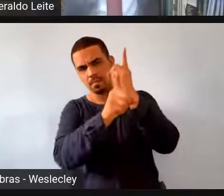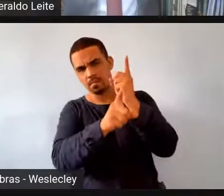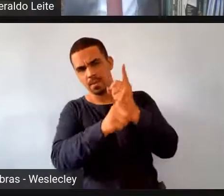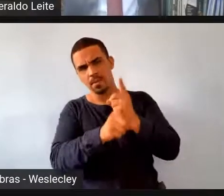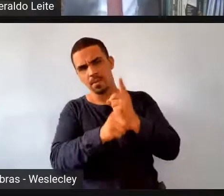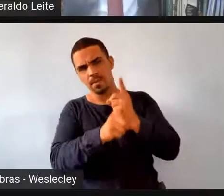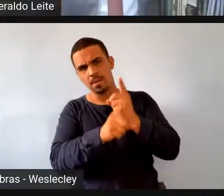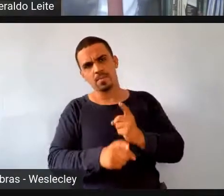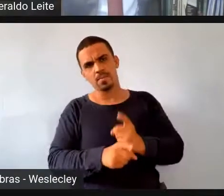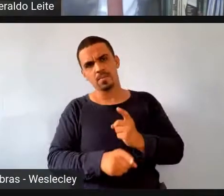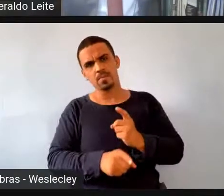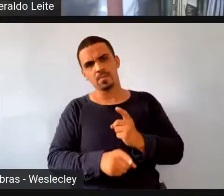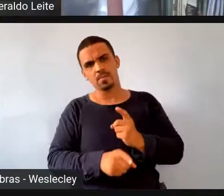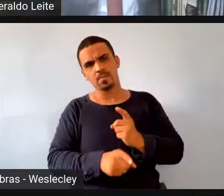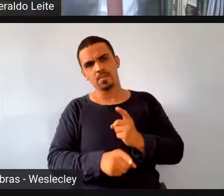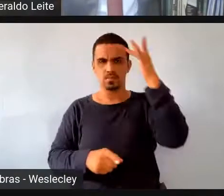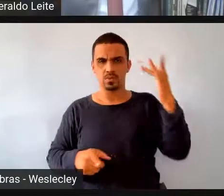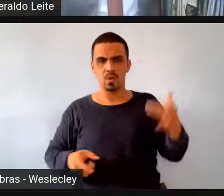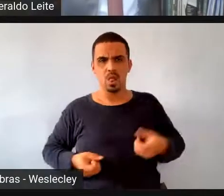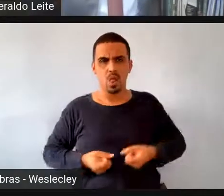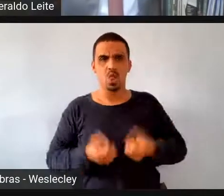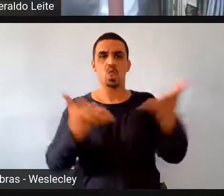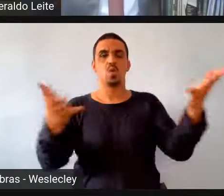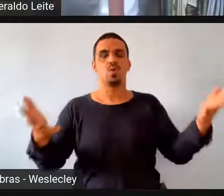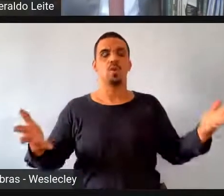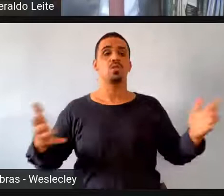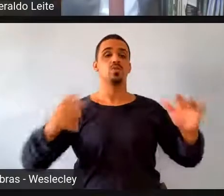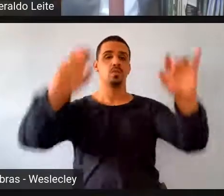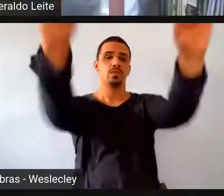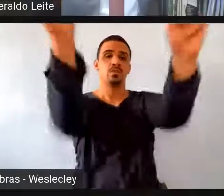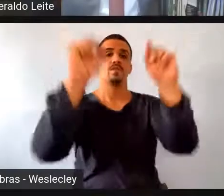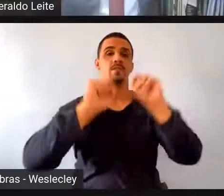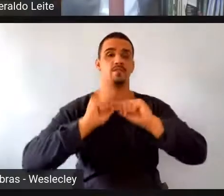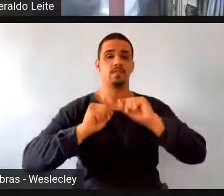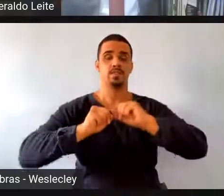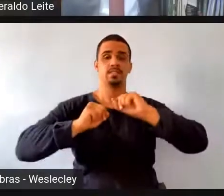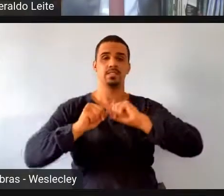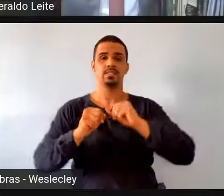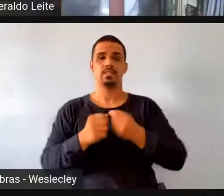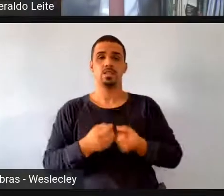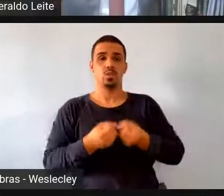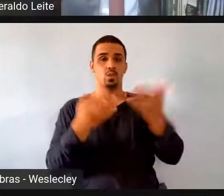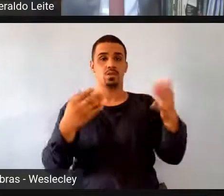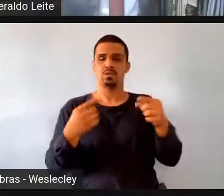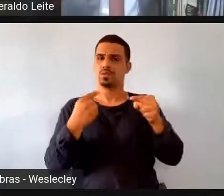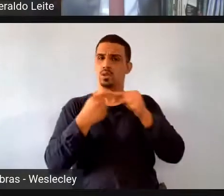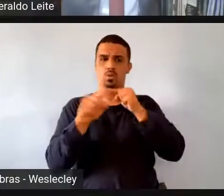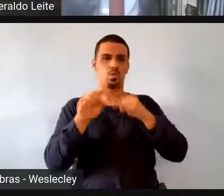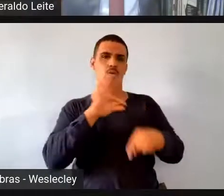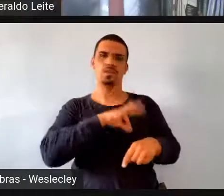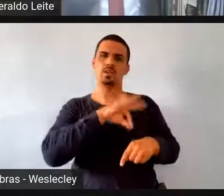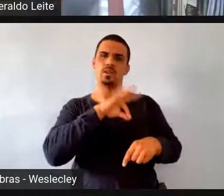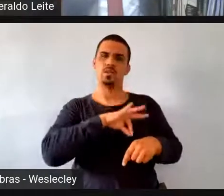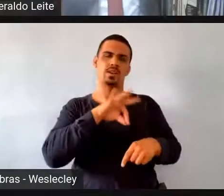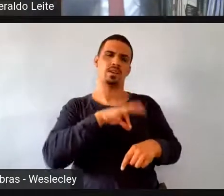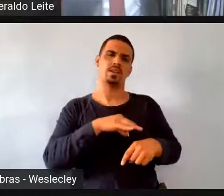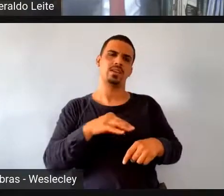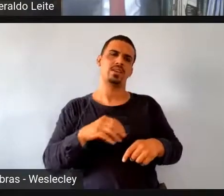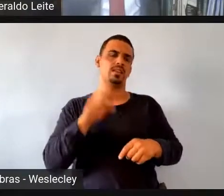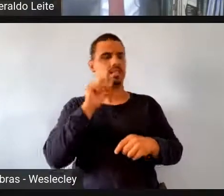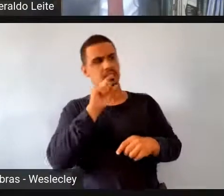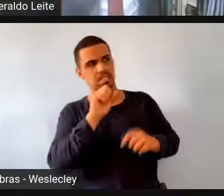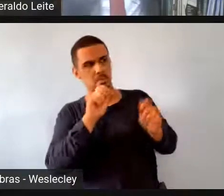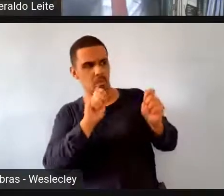de doadores, pessoas físicas, fazendo doações incompatíveis com sua renda, né? Seja porque ele é